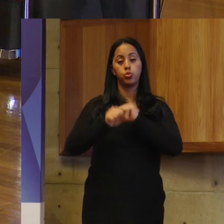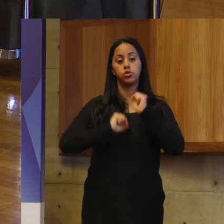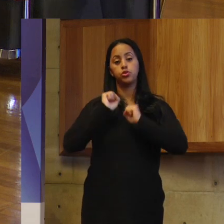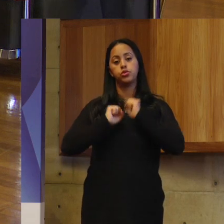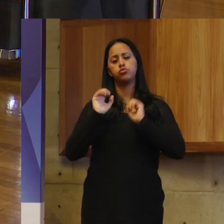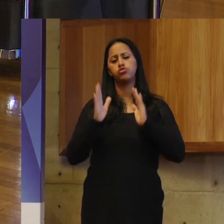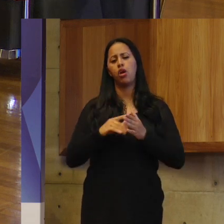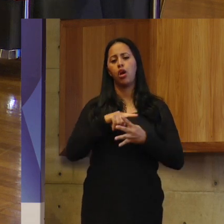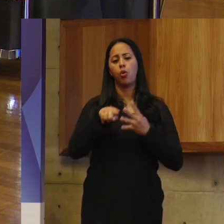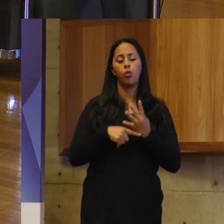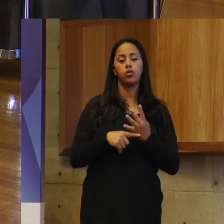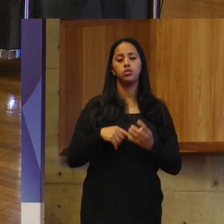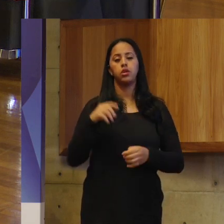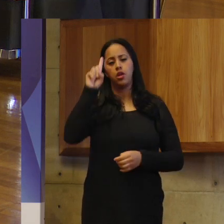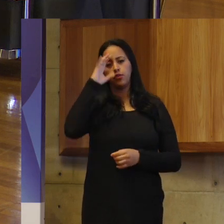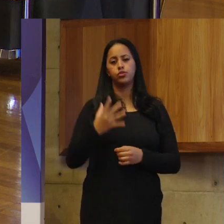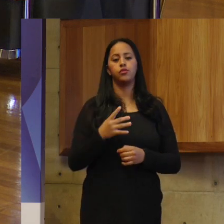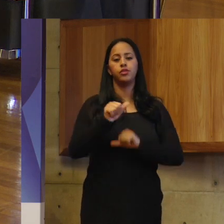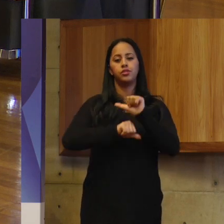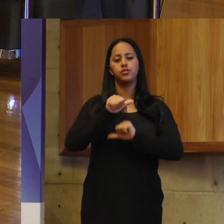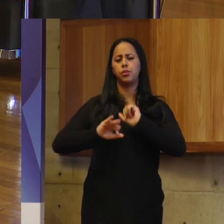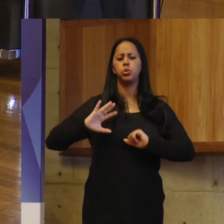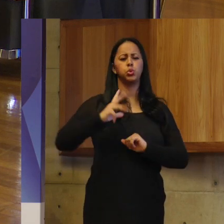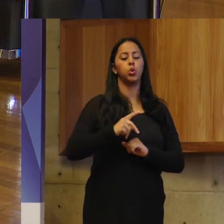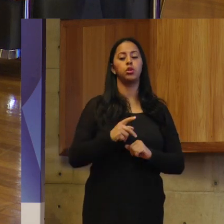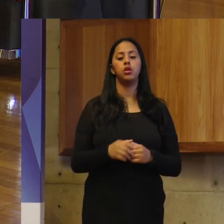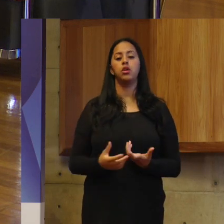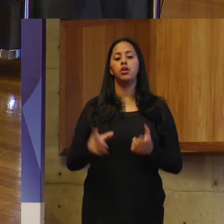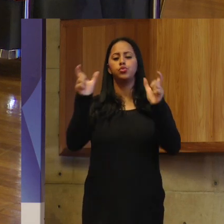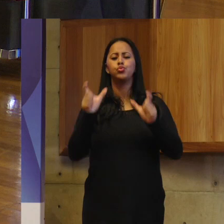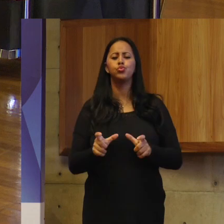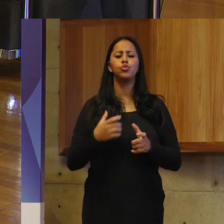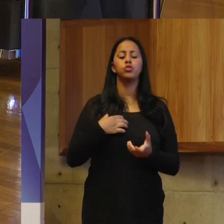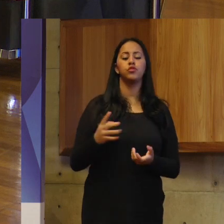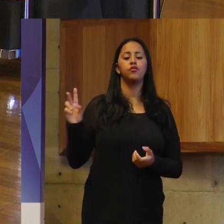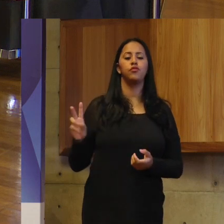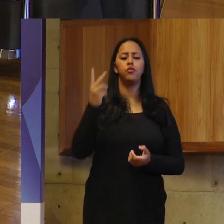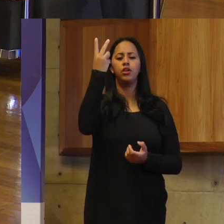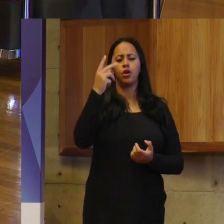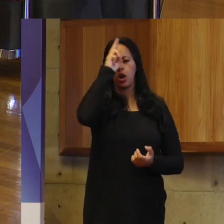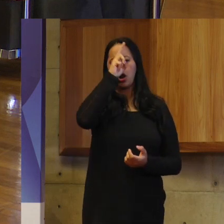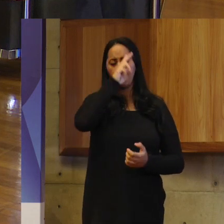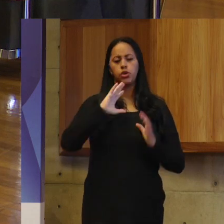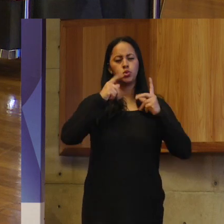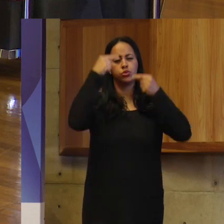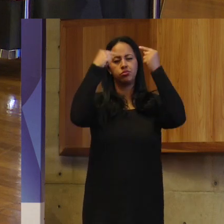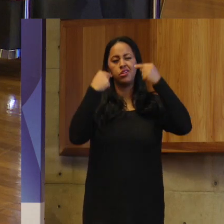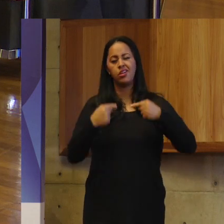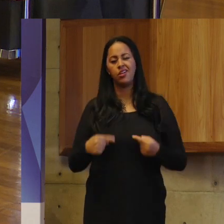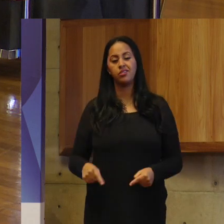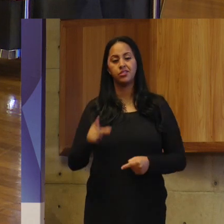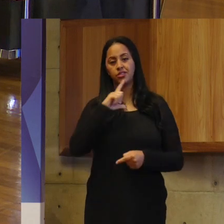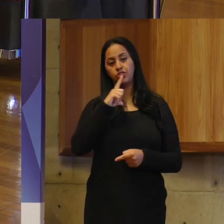Essa Quarta Revolução Industrial vai transformar toda a estrutura de cadeias internacionais de valor. Lembra todo aquele debate que havia sobre